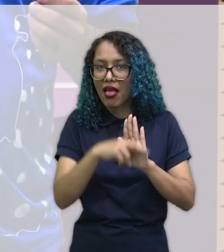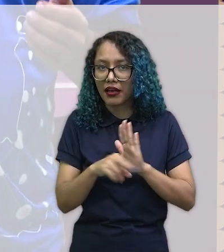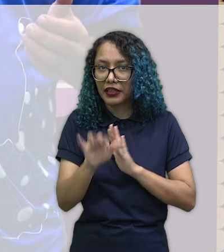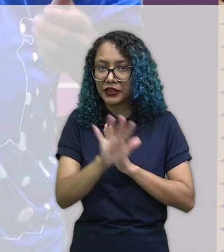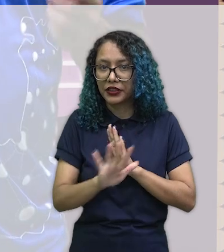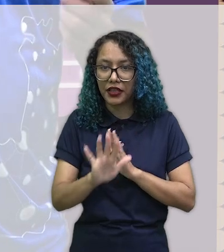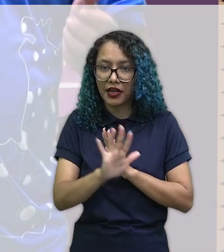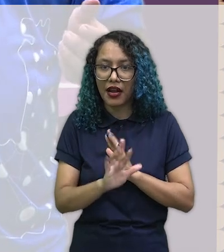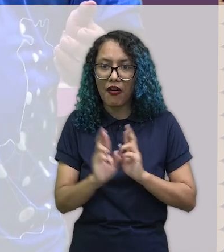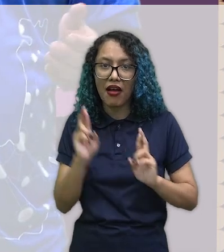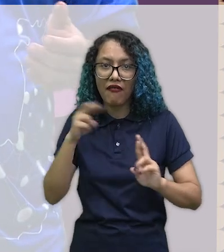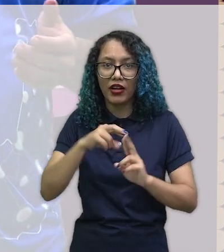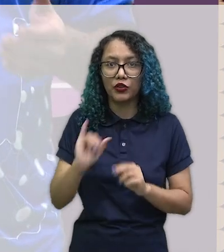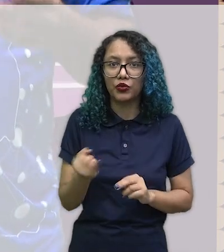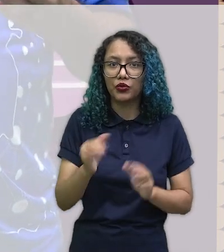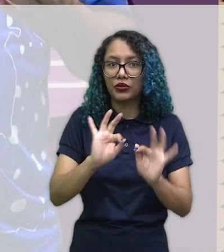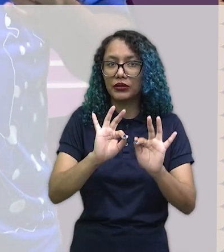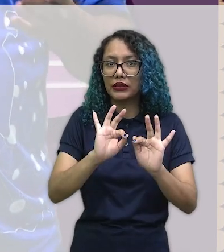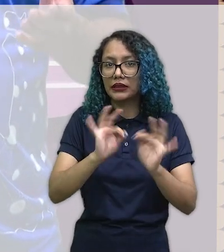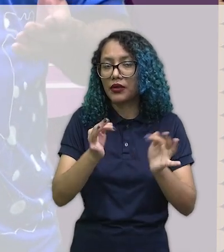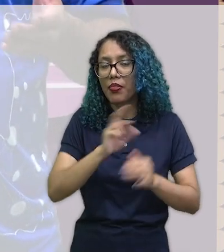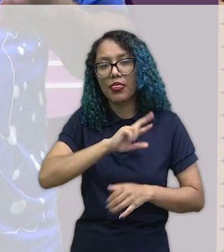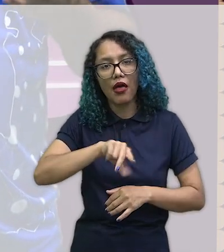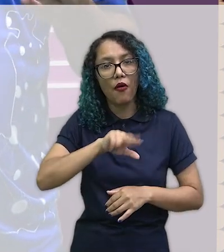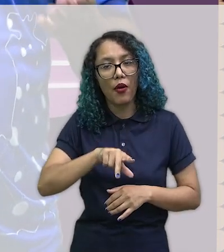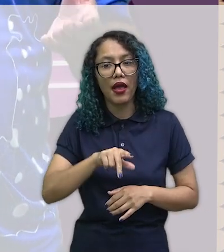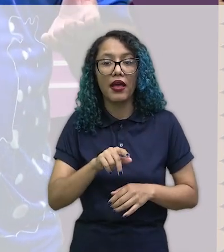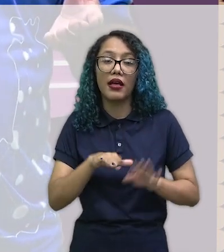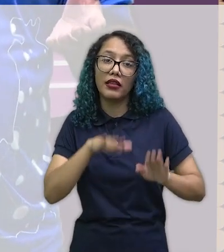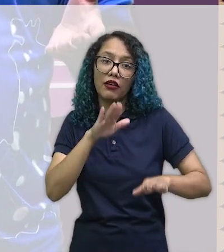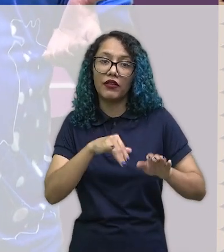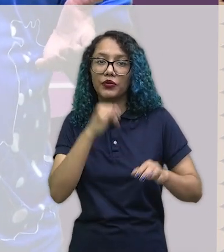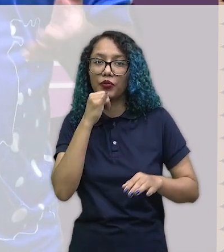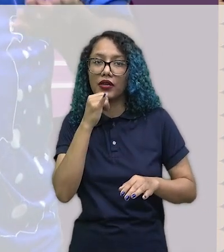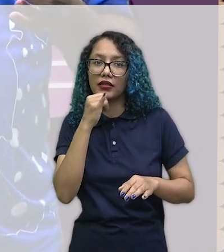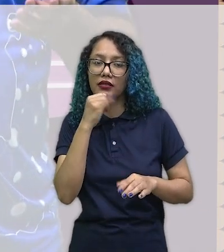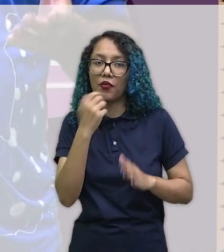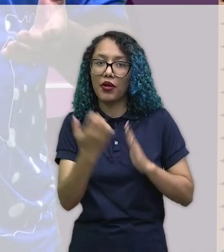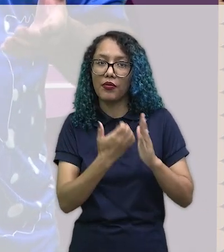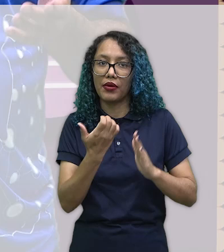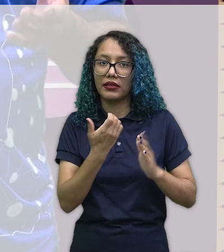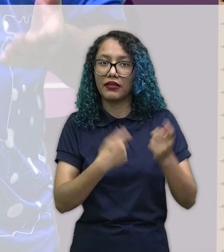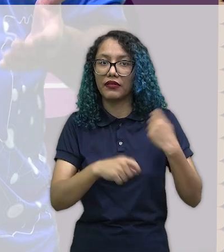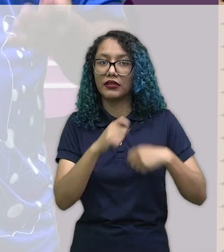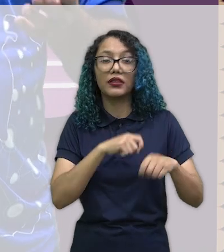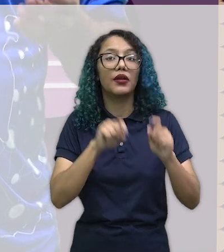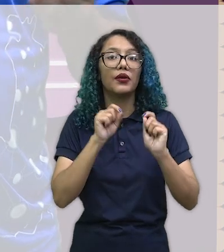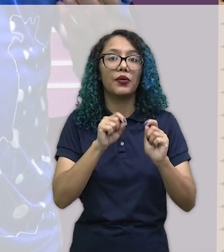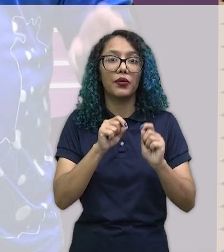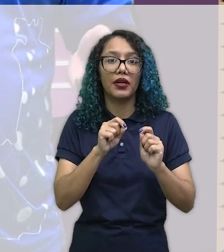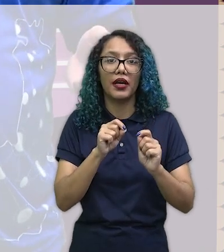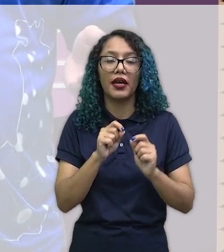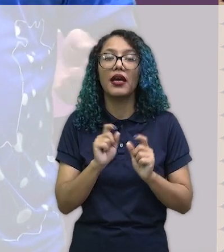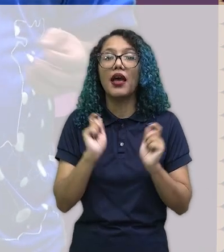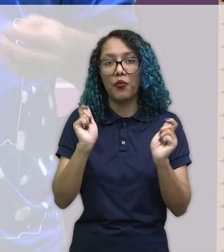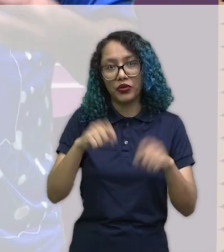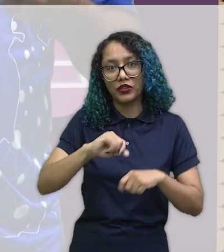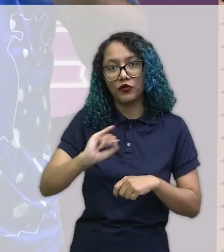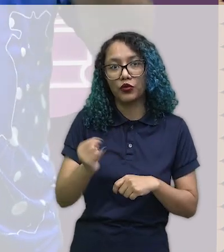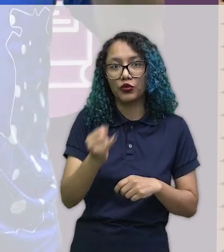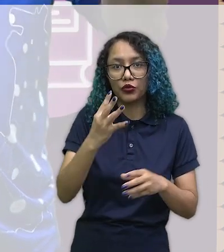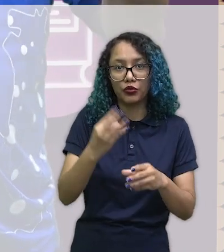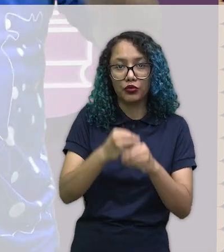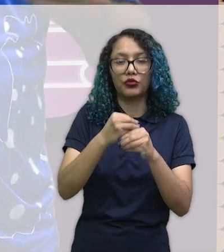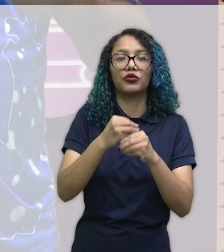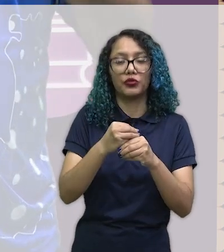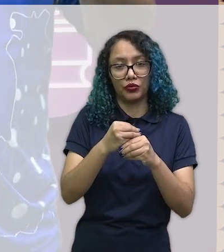em relação a juros simples, tá? Podem ter operadoras financeiras que vão te cobrar juros compostos. Isso é